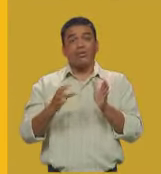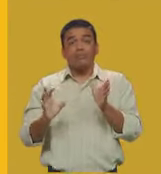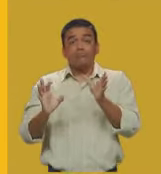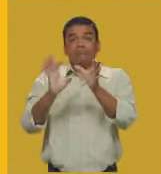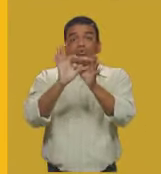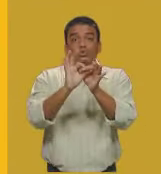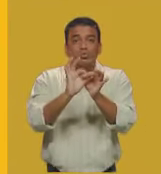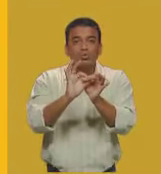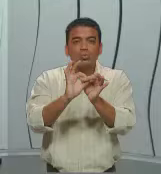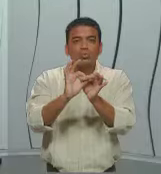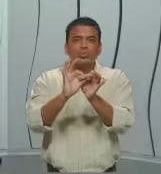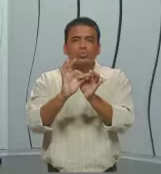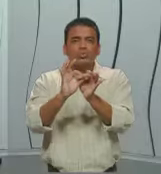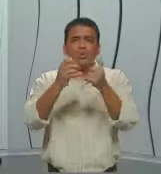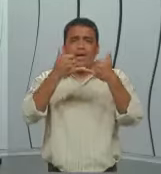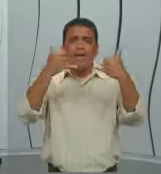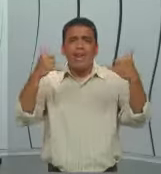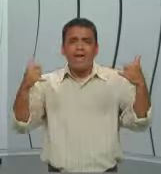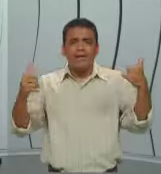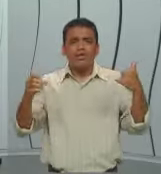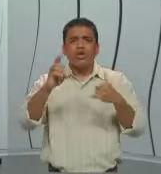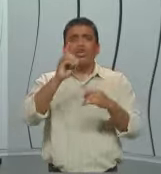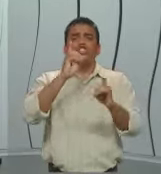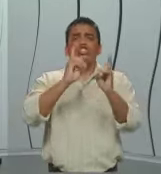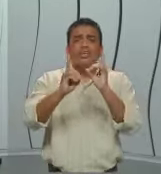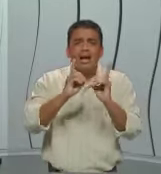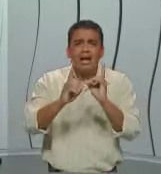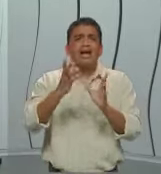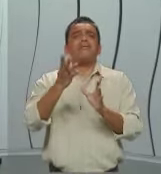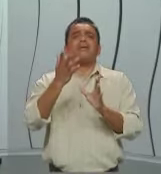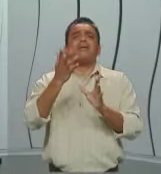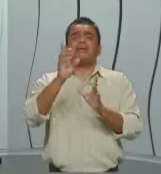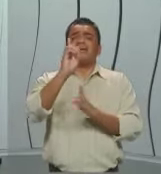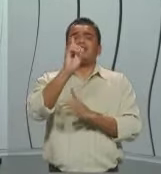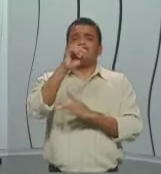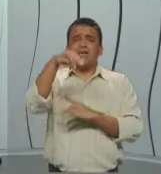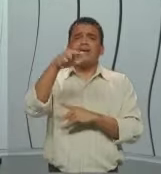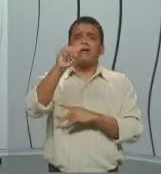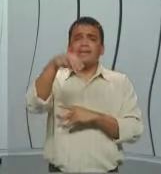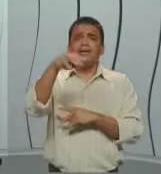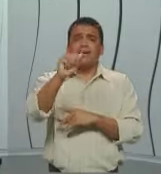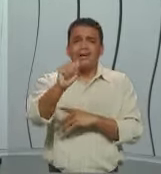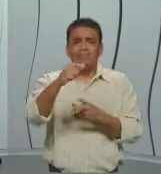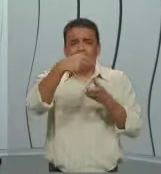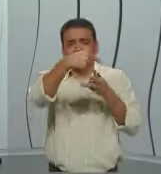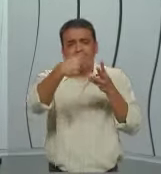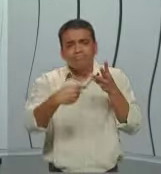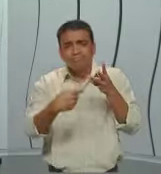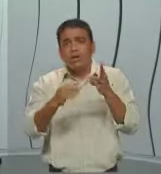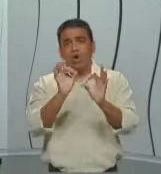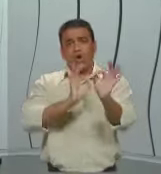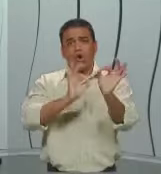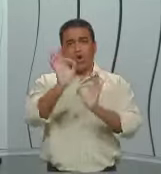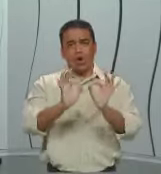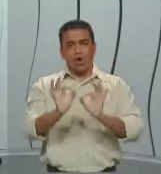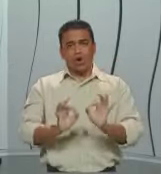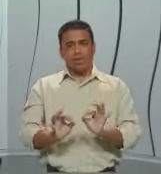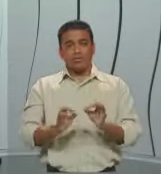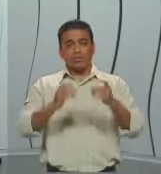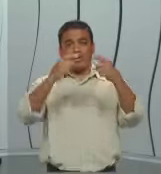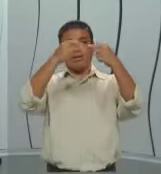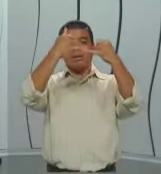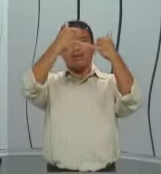os parâmetros da eletrodinâmica. Corrente elétrica, resistência e tensão. Eu rearranjo a expressão para obter a